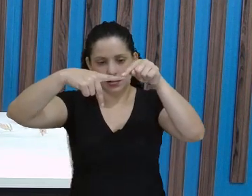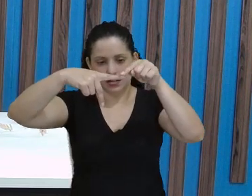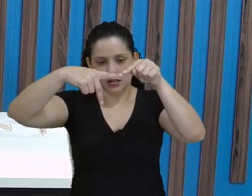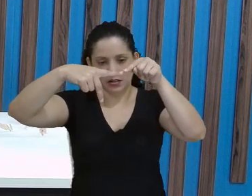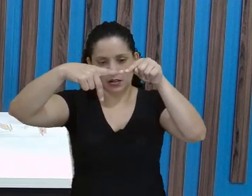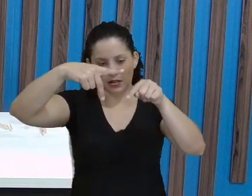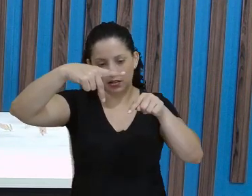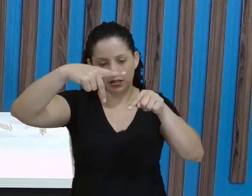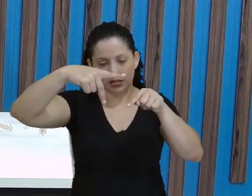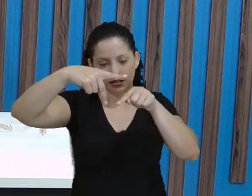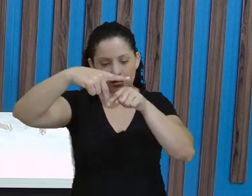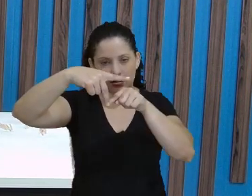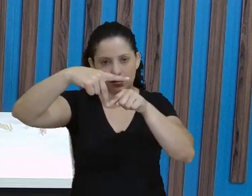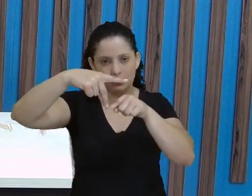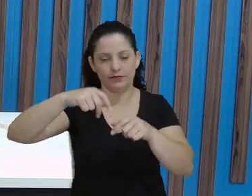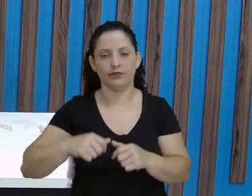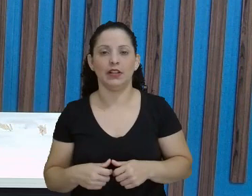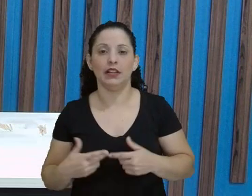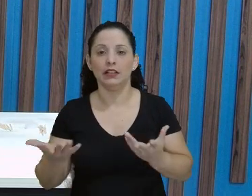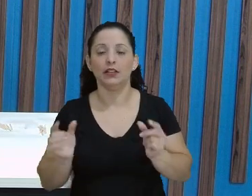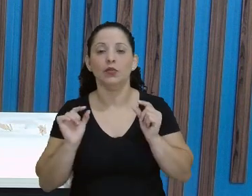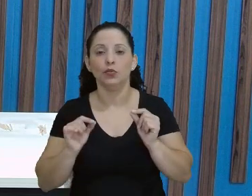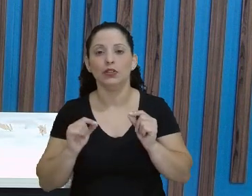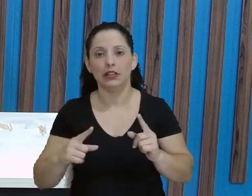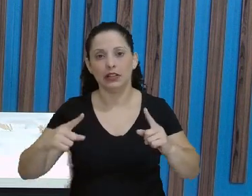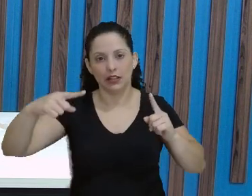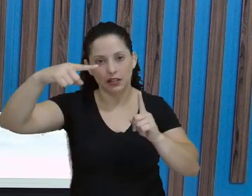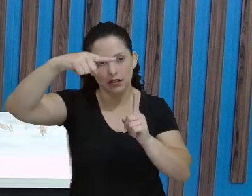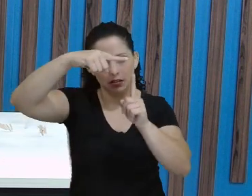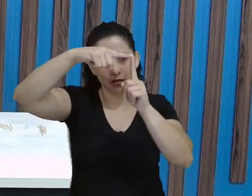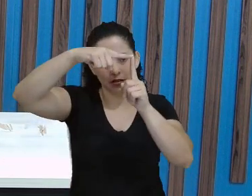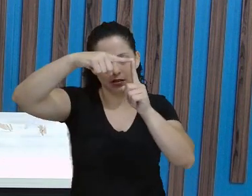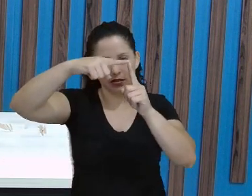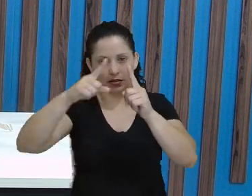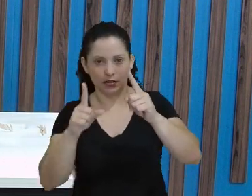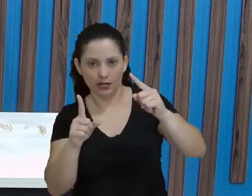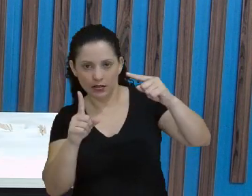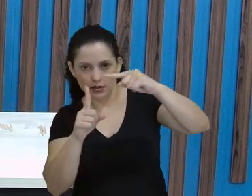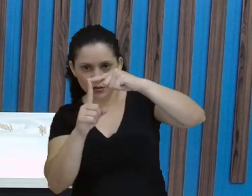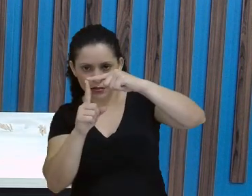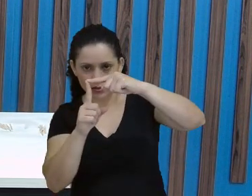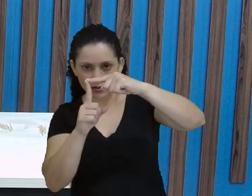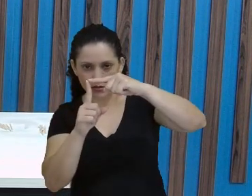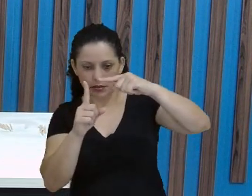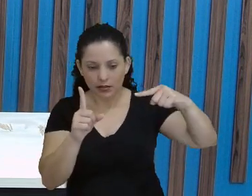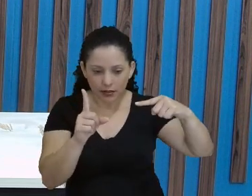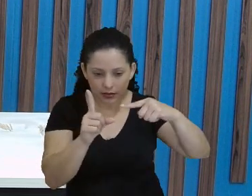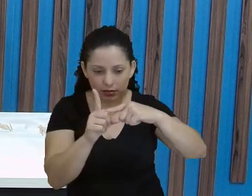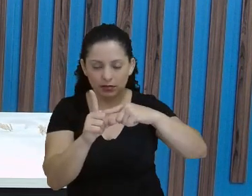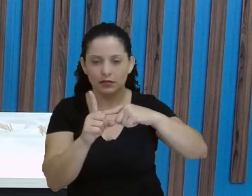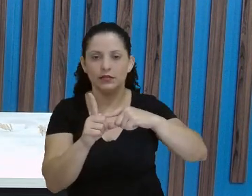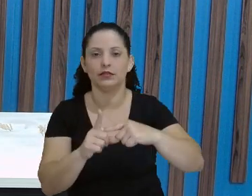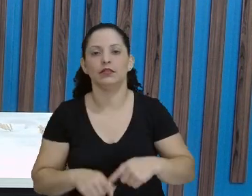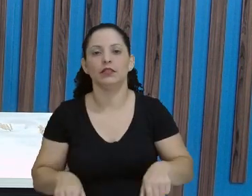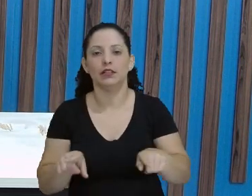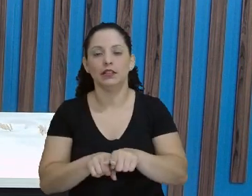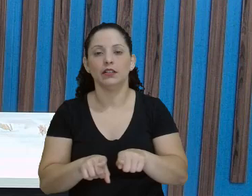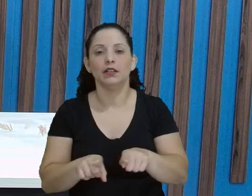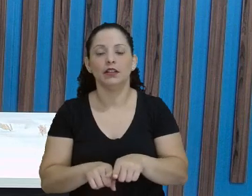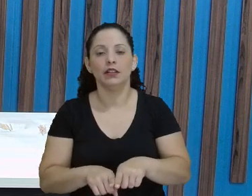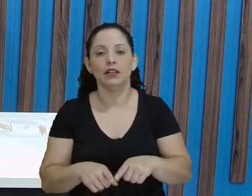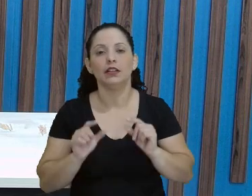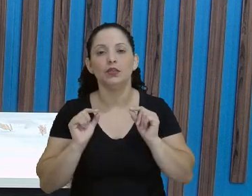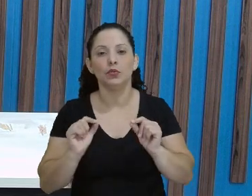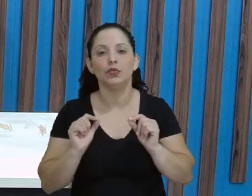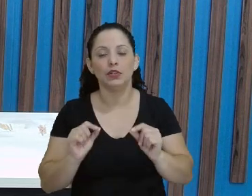as arestas, que é o encontro de uma face com a outra face. E eu tenho os vértices,